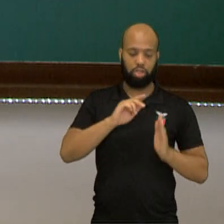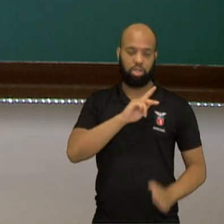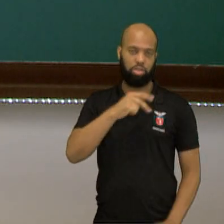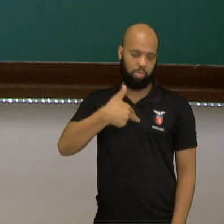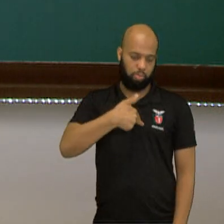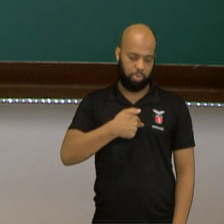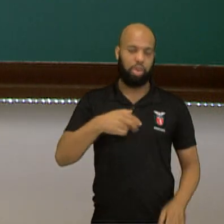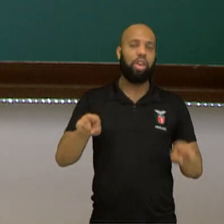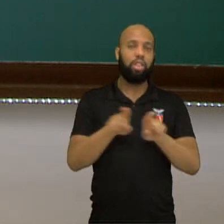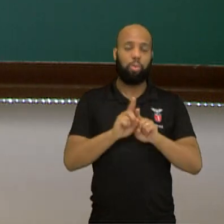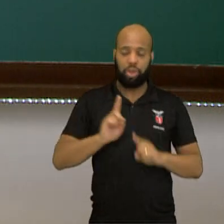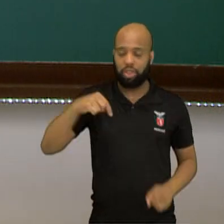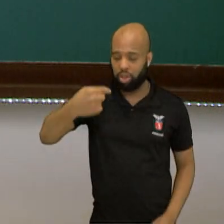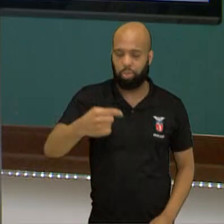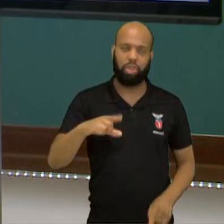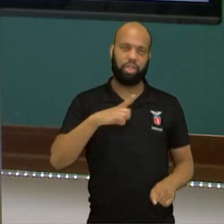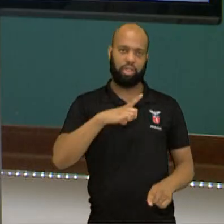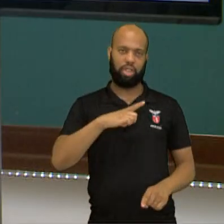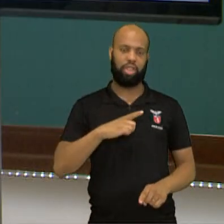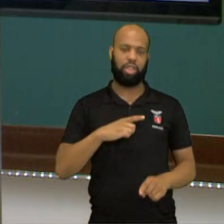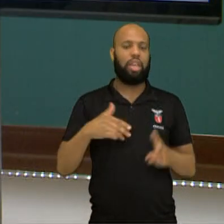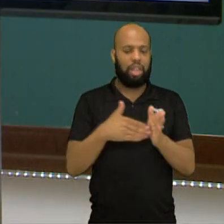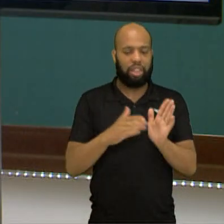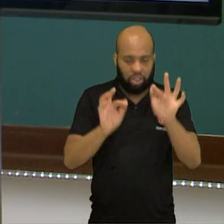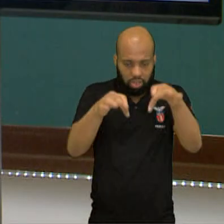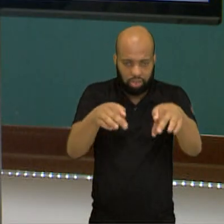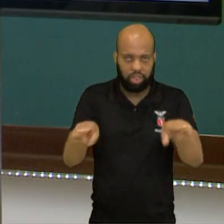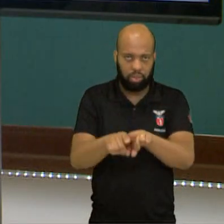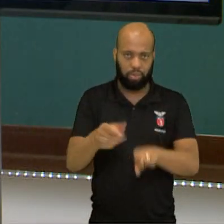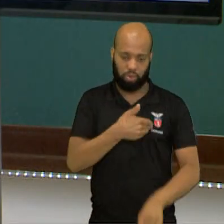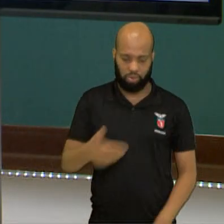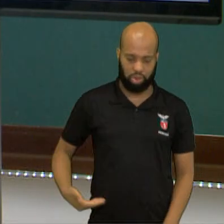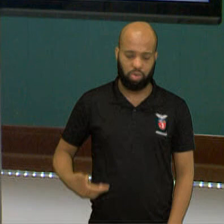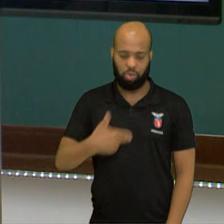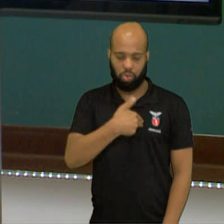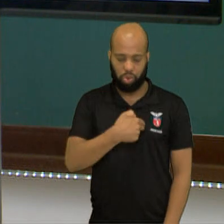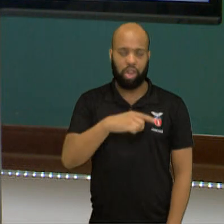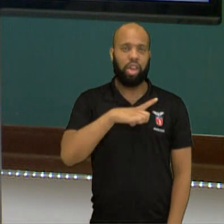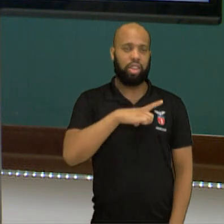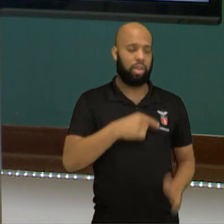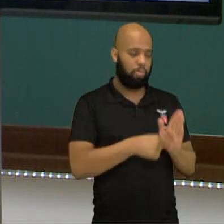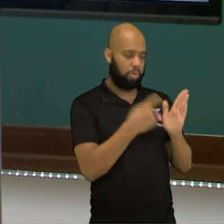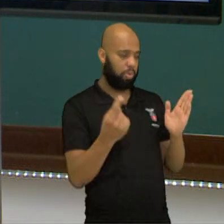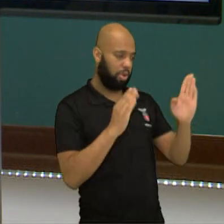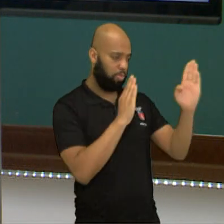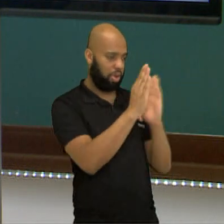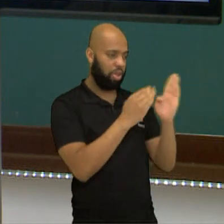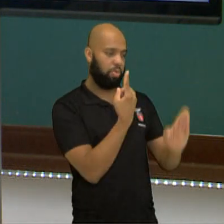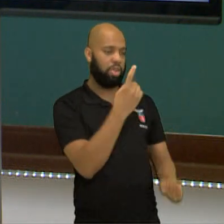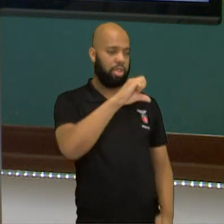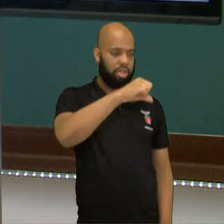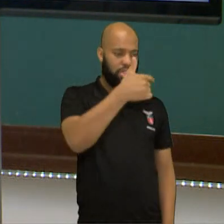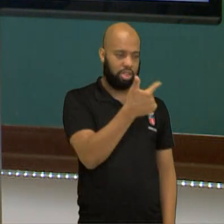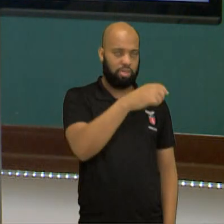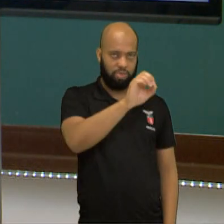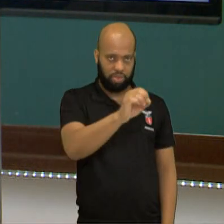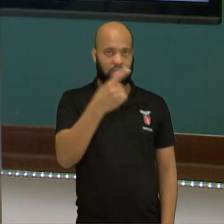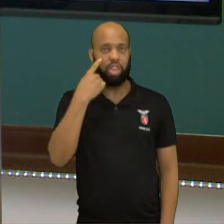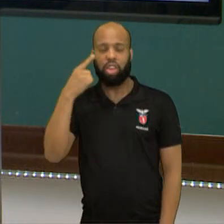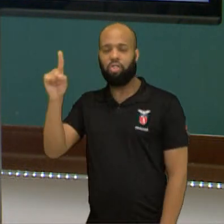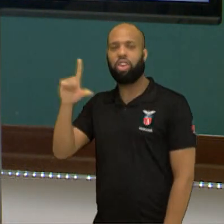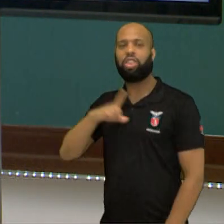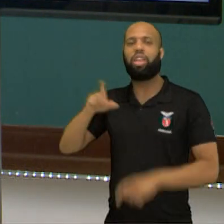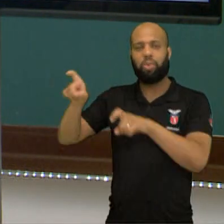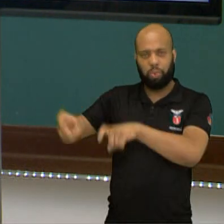e posterior, e até o fim do governo Getúlio Vargas. Então, ó, no primeiro período, a década de 1920, repara que